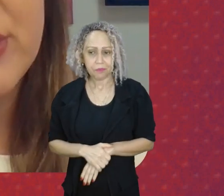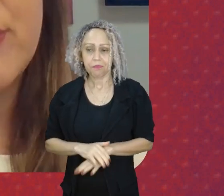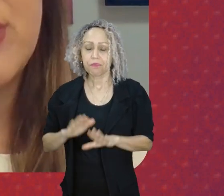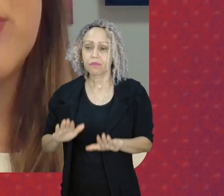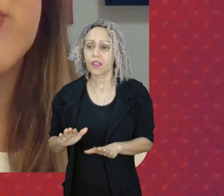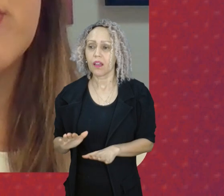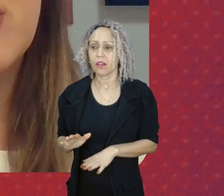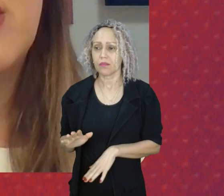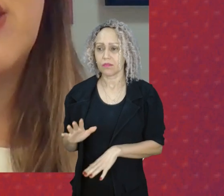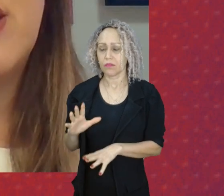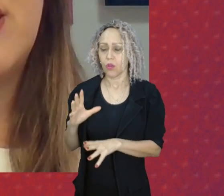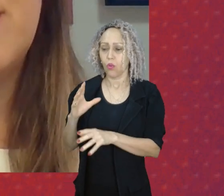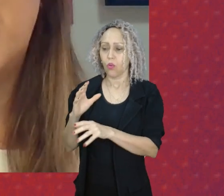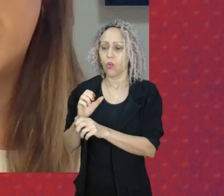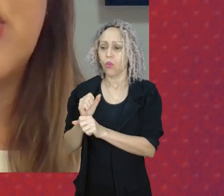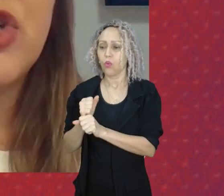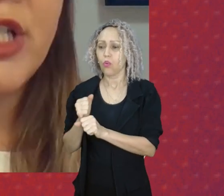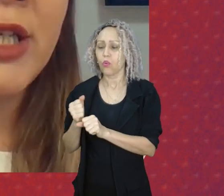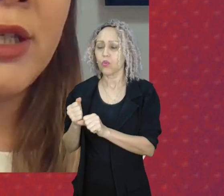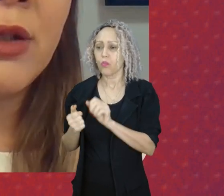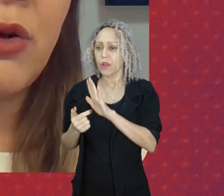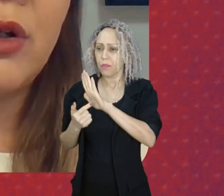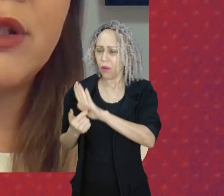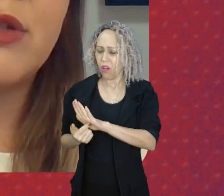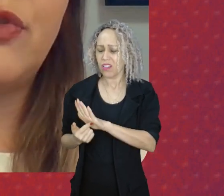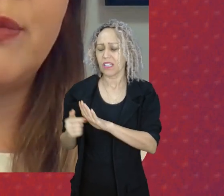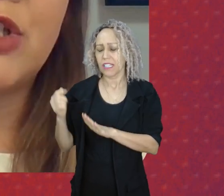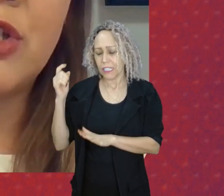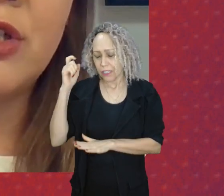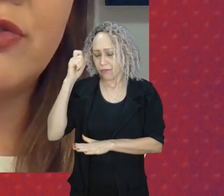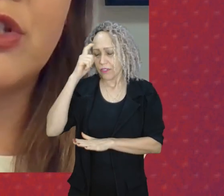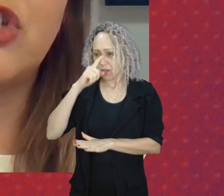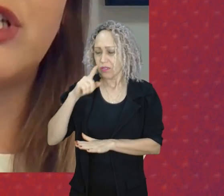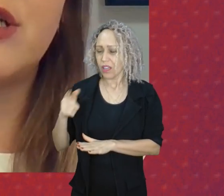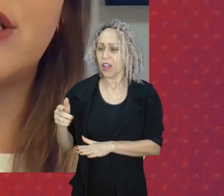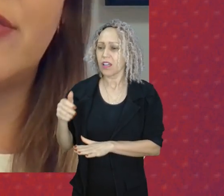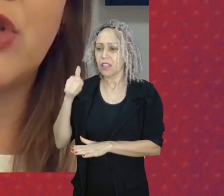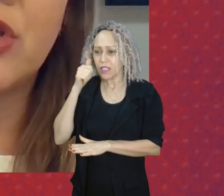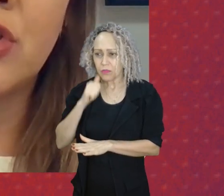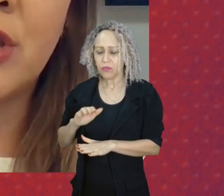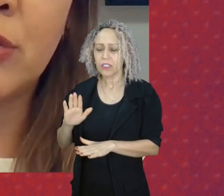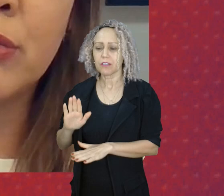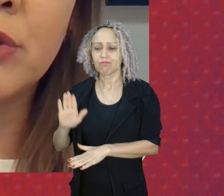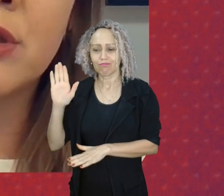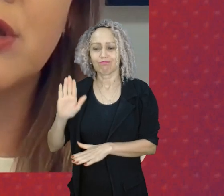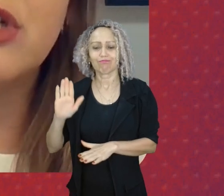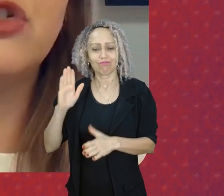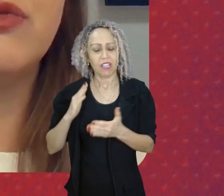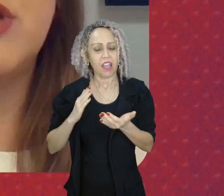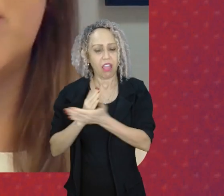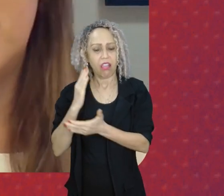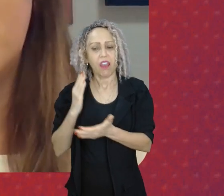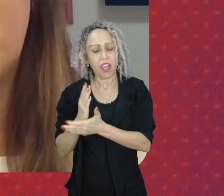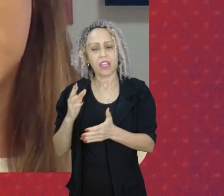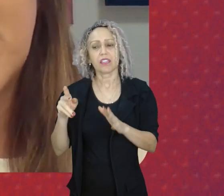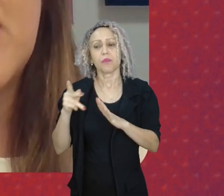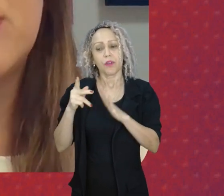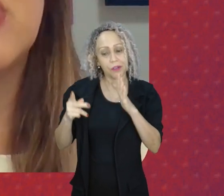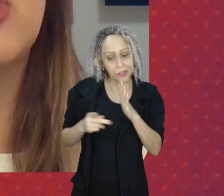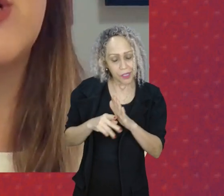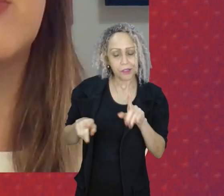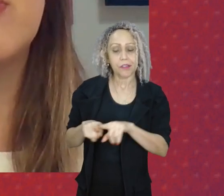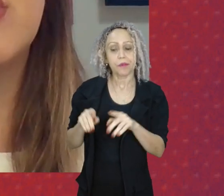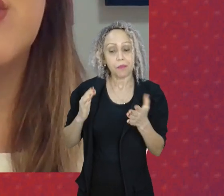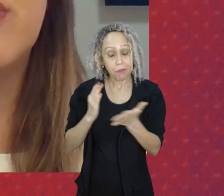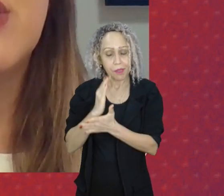números demonstram isso, embora a gente tenha aí cotas afirmativas, a gente tenha reserva de candidaturas de no mínimo